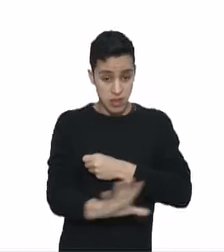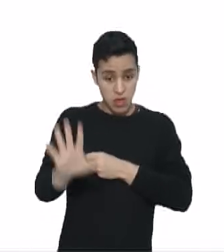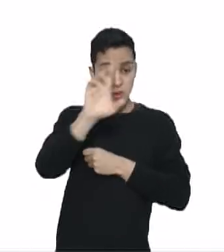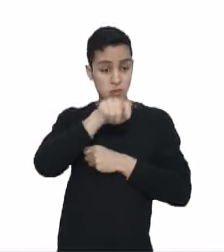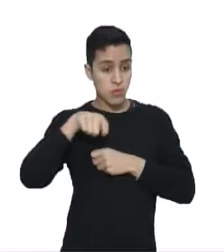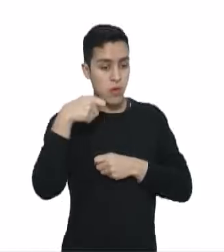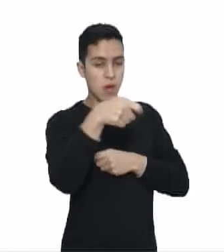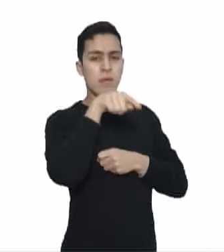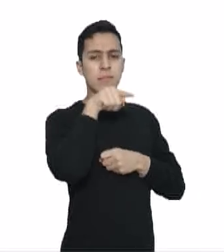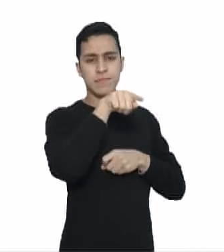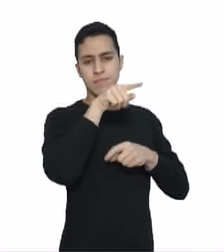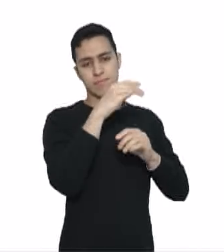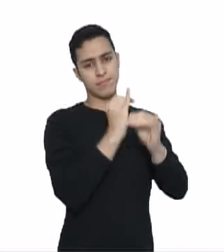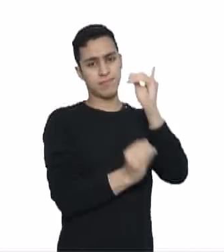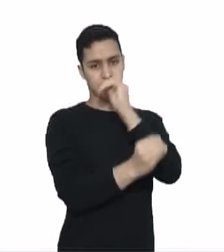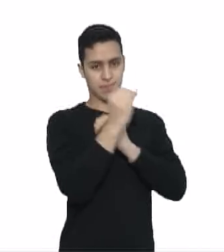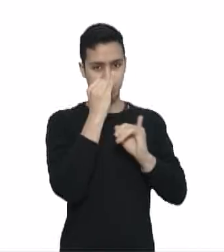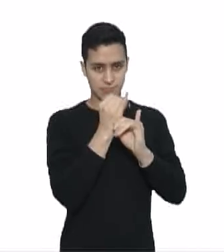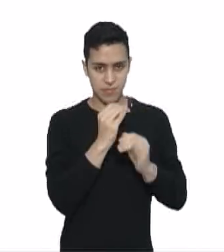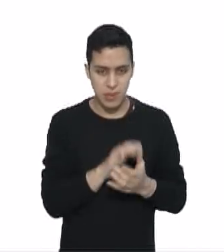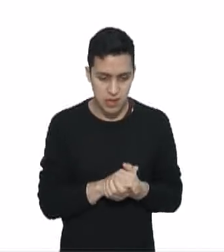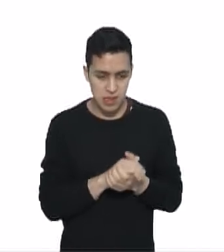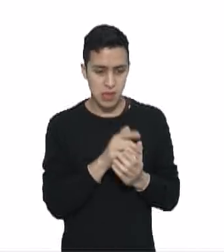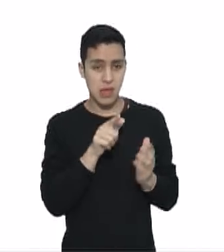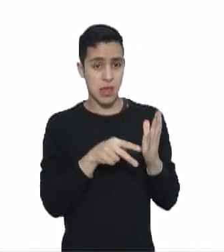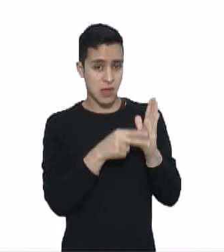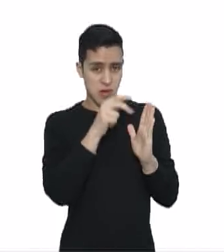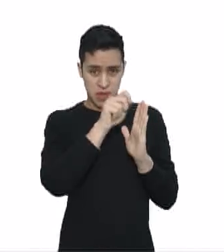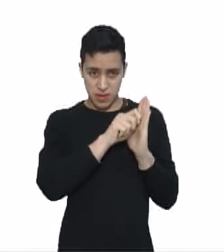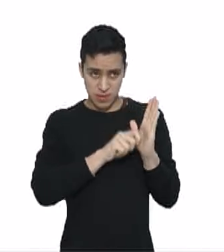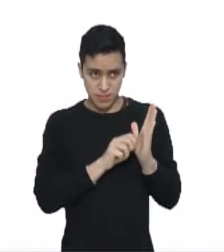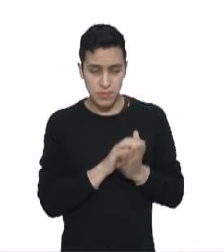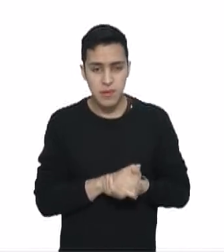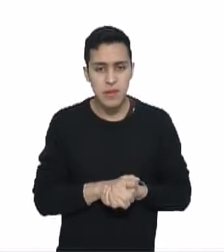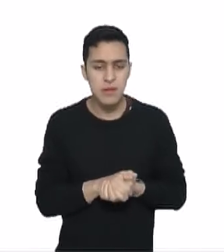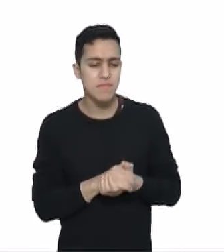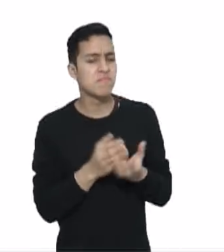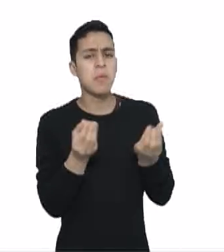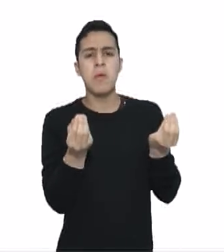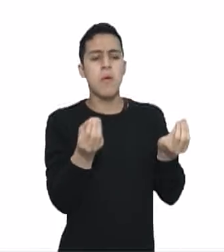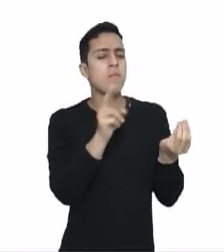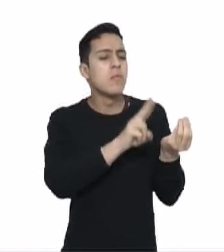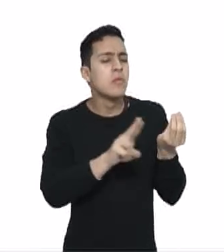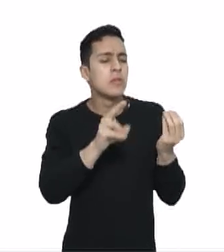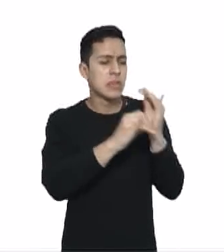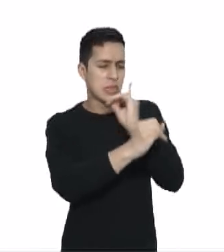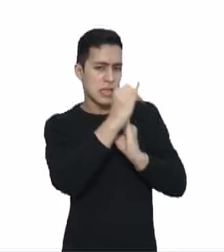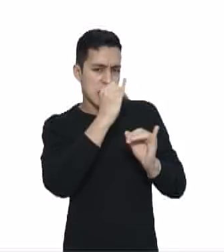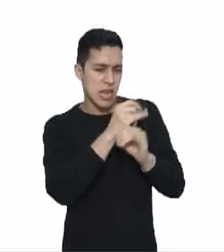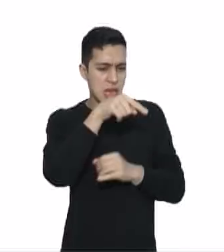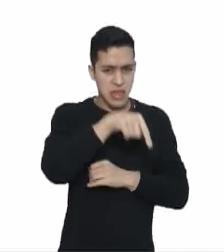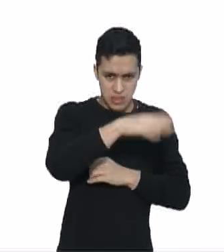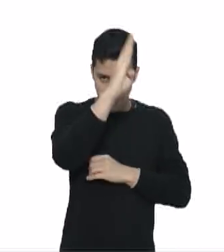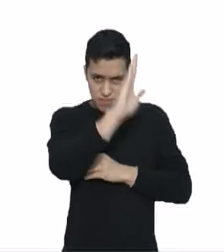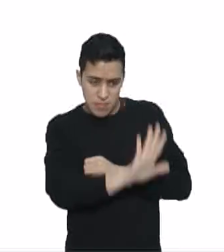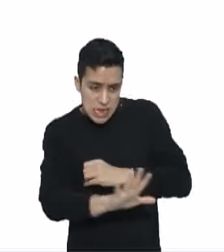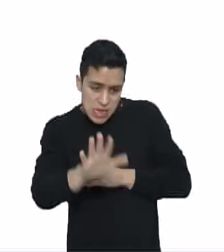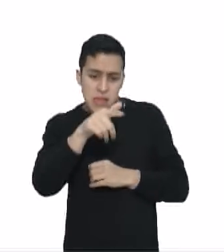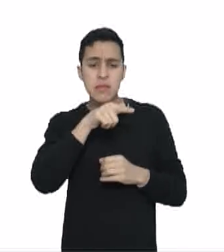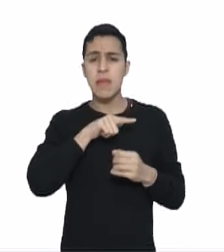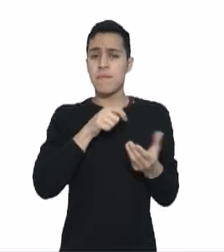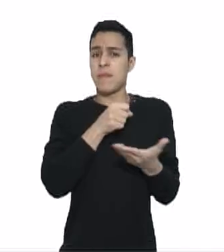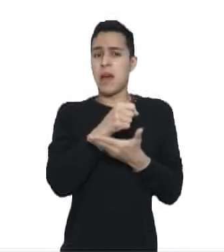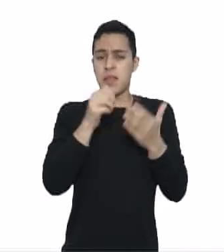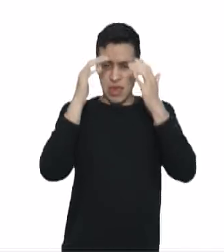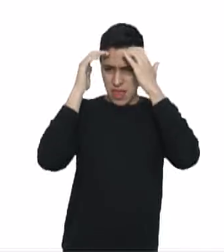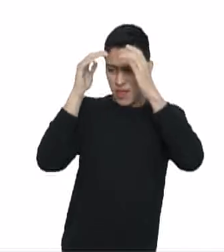matéria. Artigo 2º. A disciplina do uso da internet no Brasil tem como fundamento o respeito